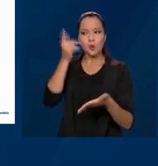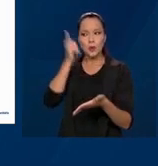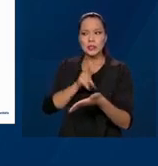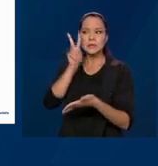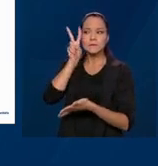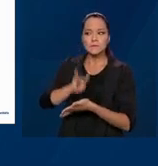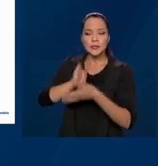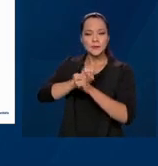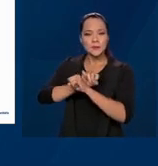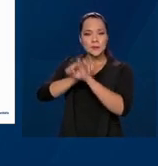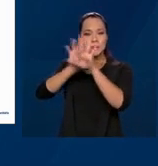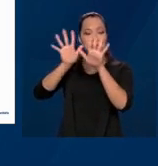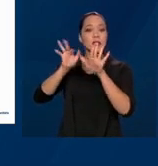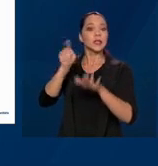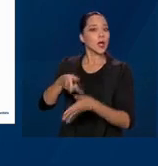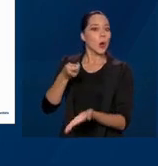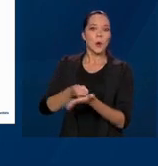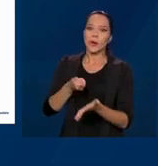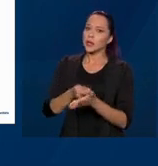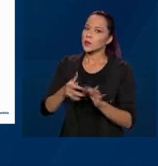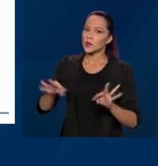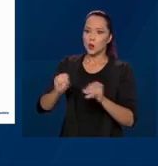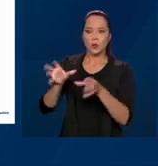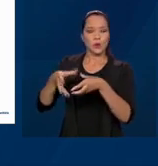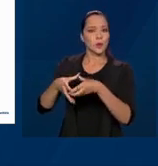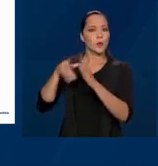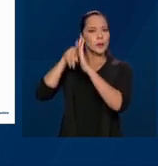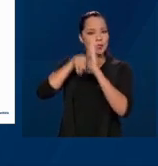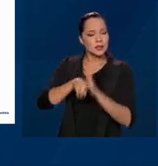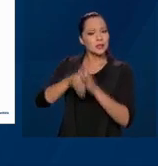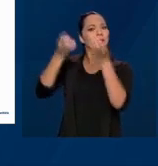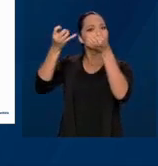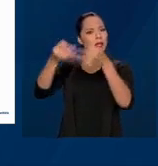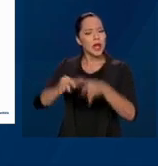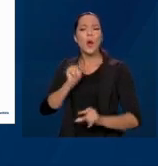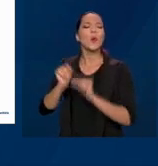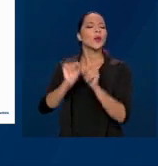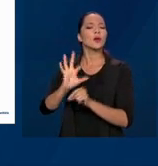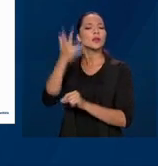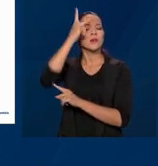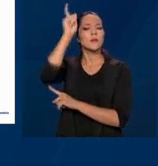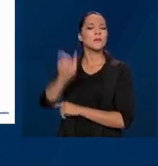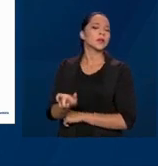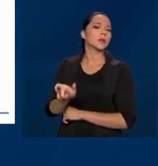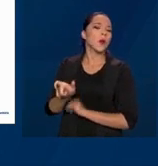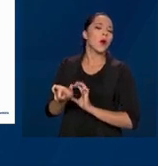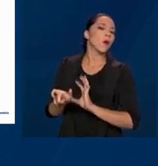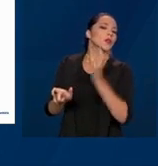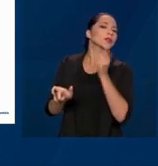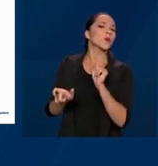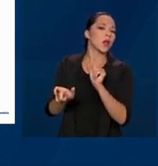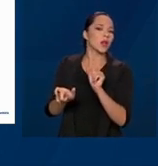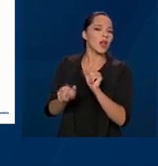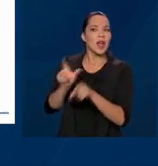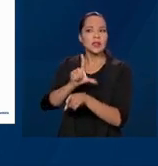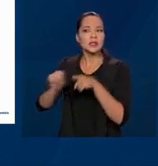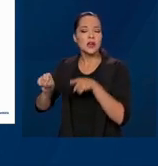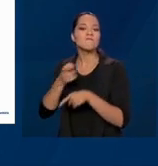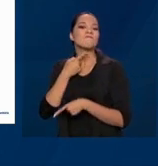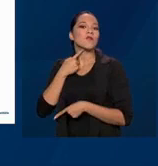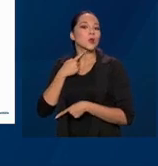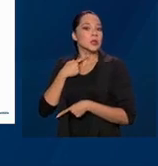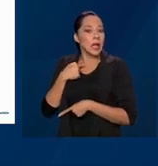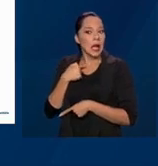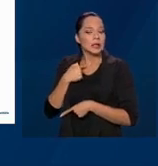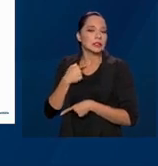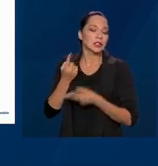onde é obrigação de todo pesquisador dizer exatamente o que aconteceu com a pessoa. Se ela saiu porque quis, se